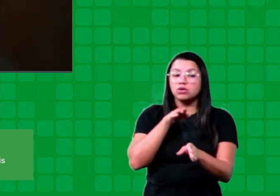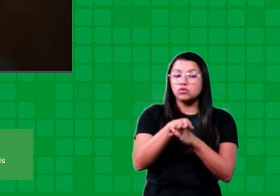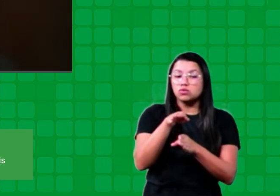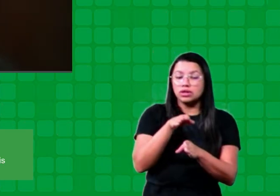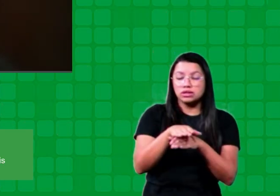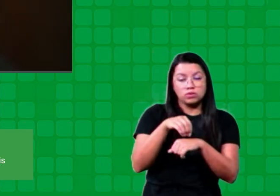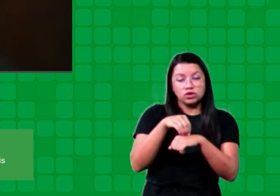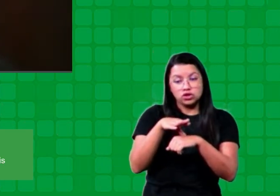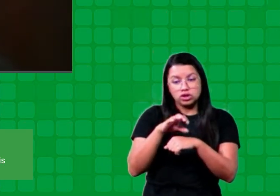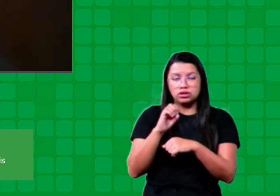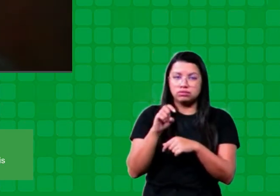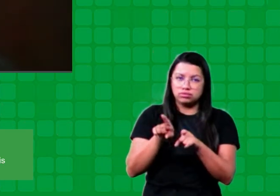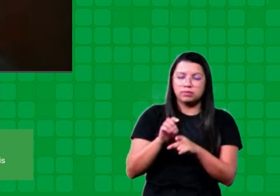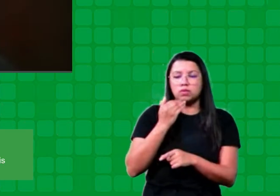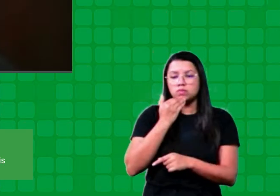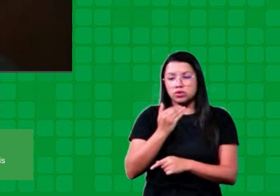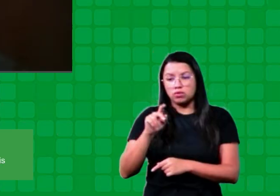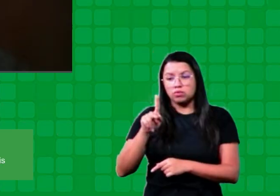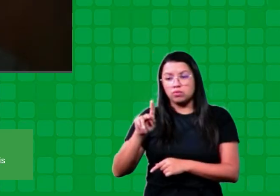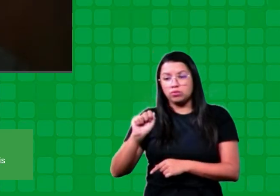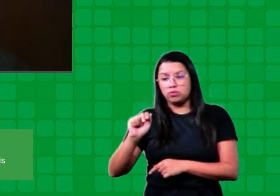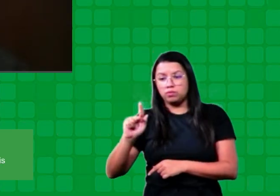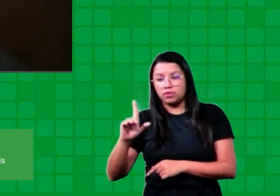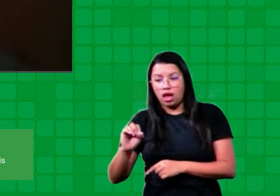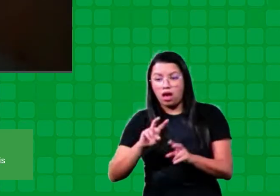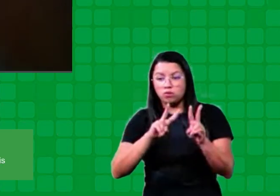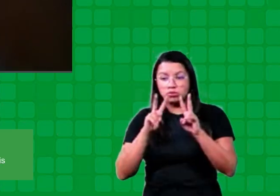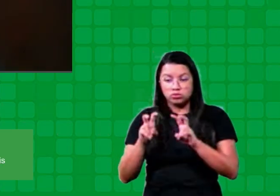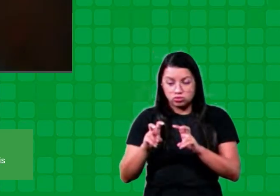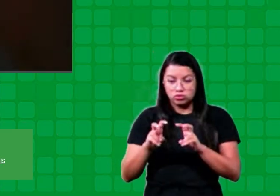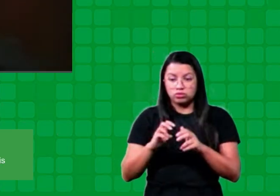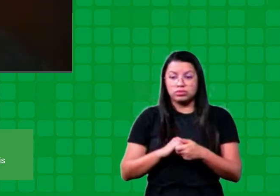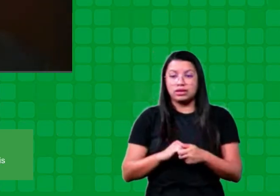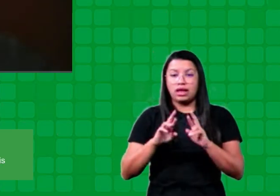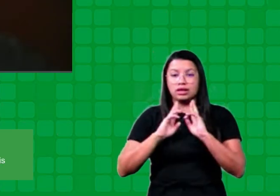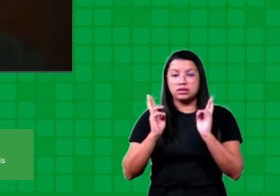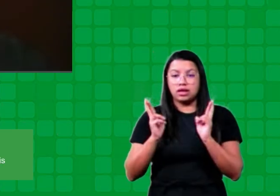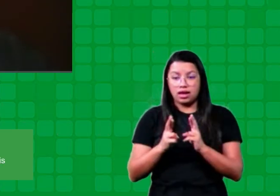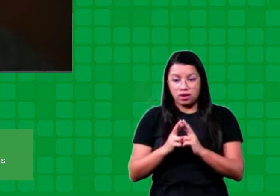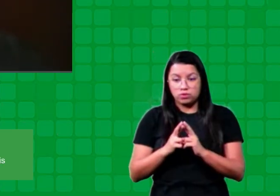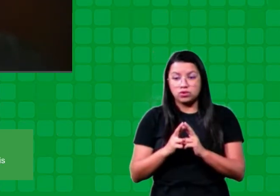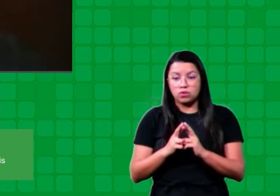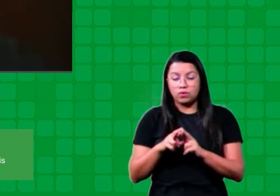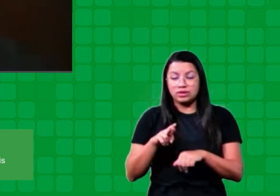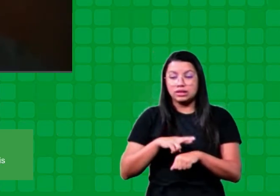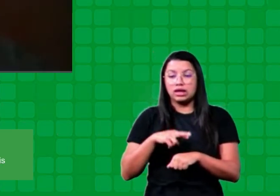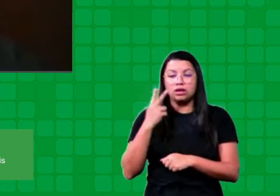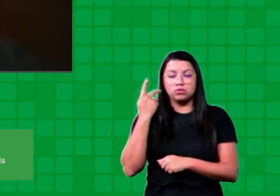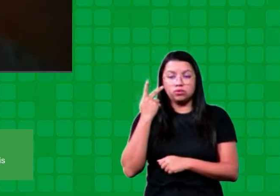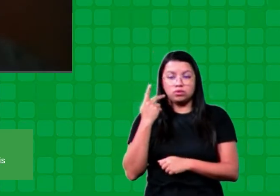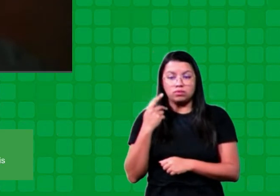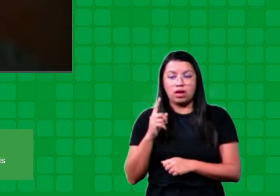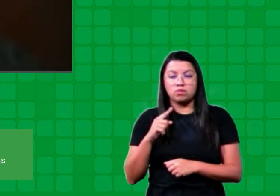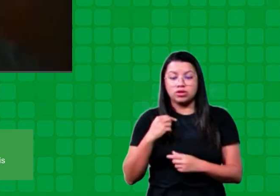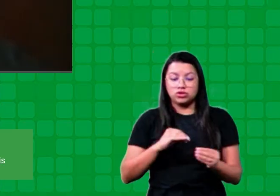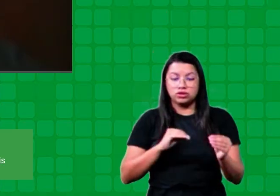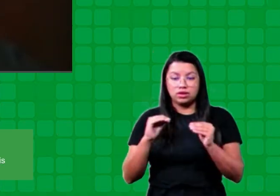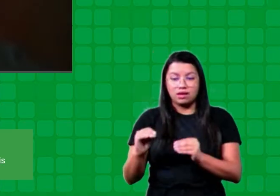né, essa solicitação quanto à questão das reuniões ordinárias, para a gente levar para a discussão realmente